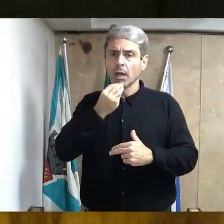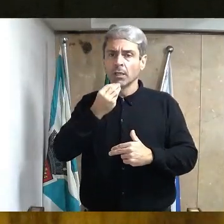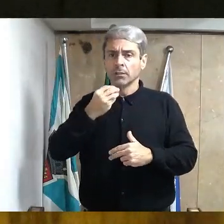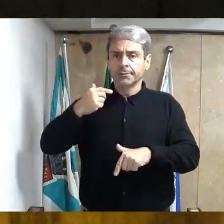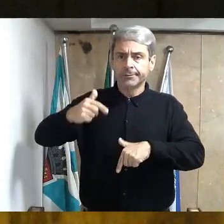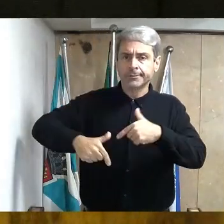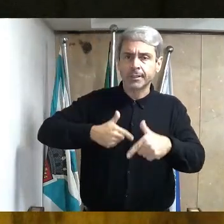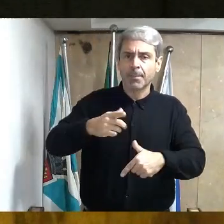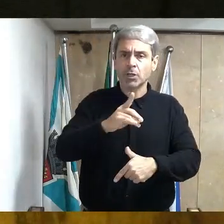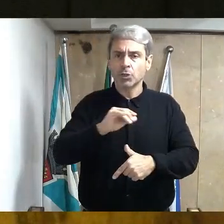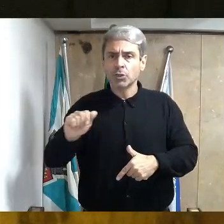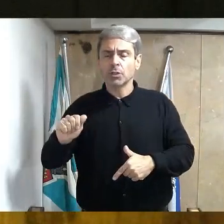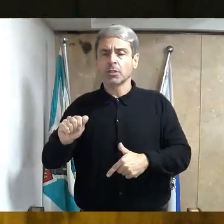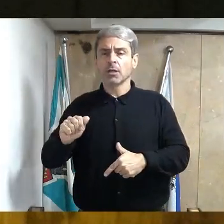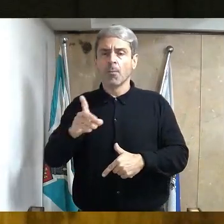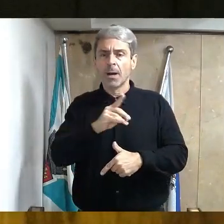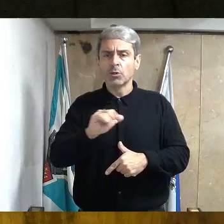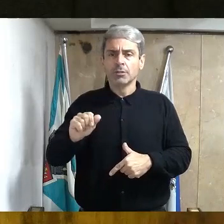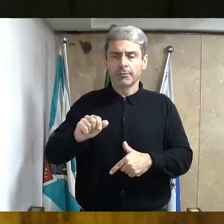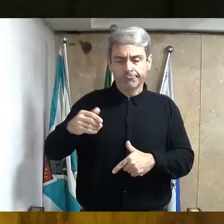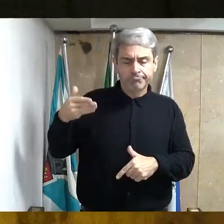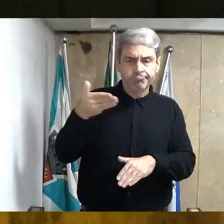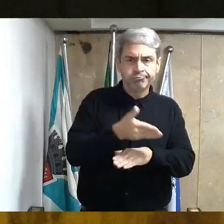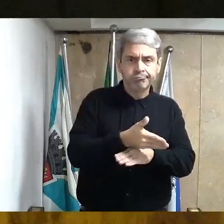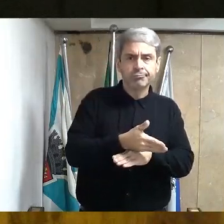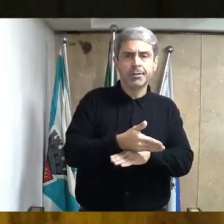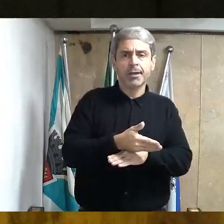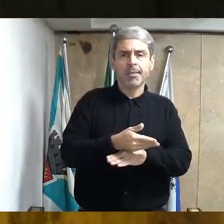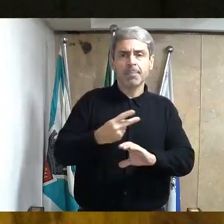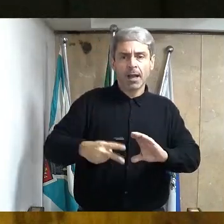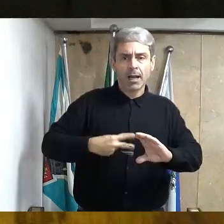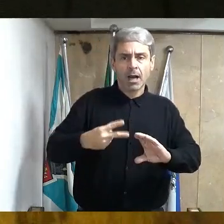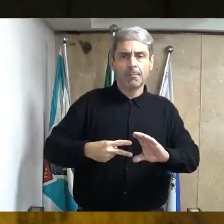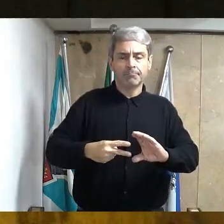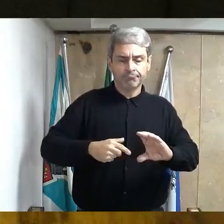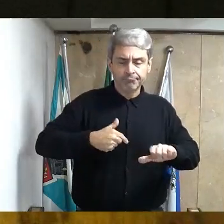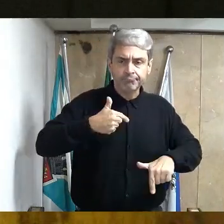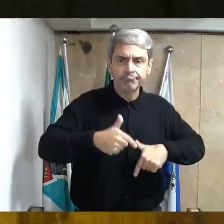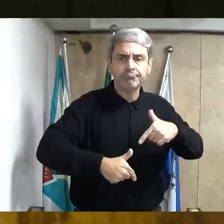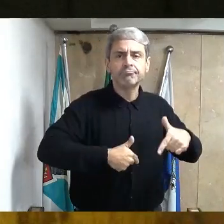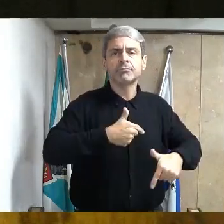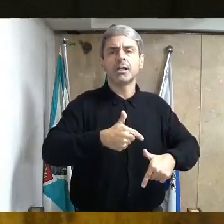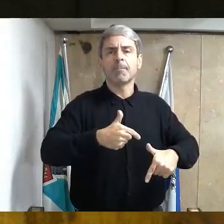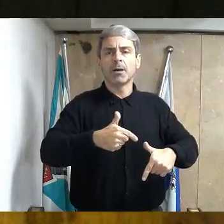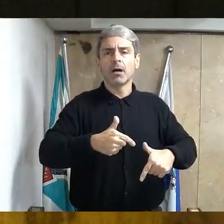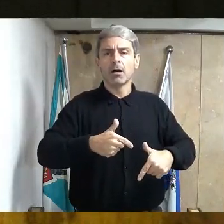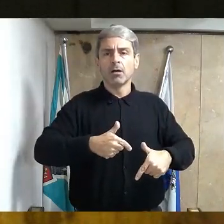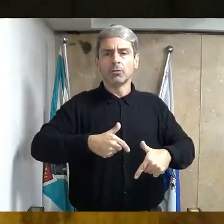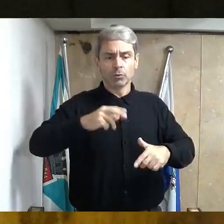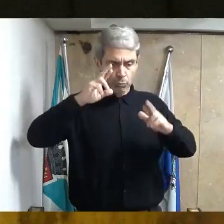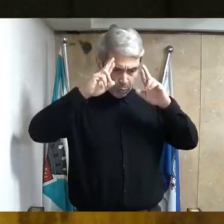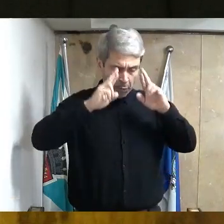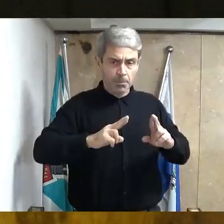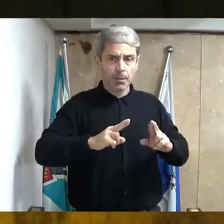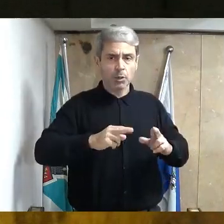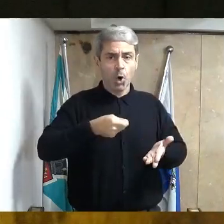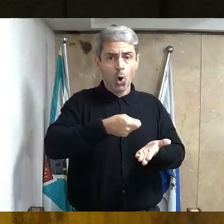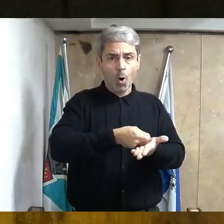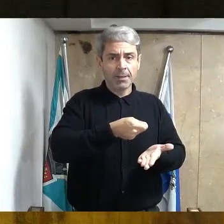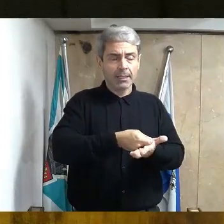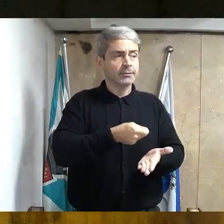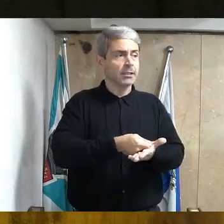trabalho, mais um dia que estamos aqui nessa casa para fazer o nosso trabalho, o nosso dever e a nossa obrigação, que é